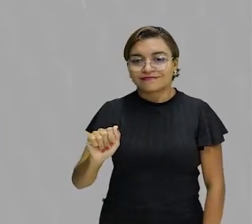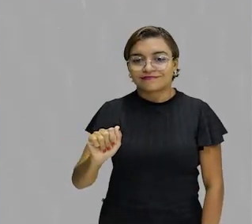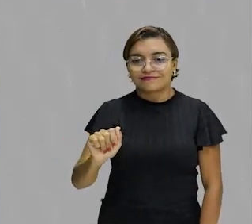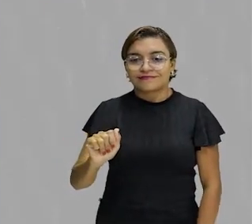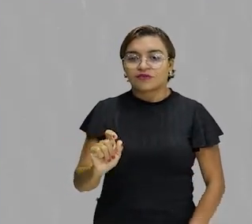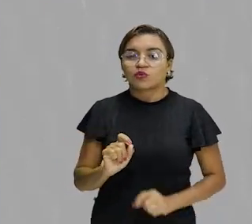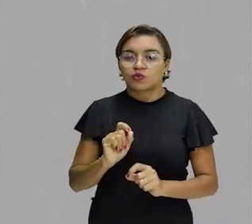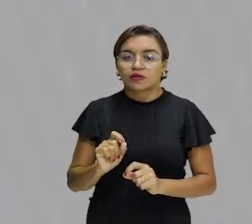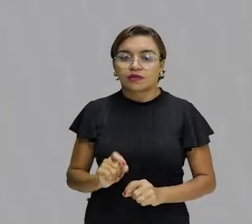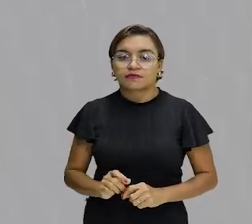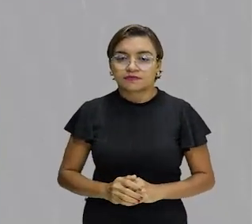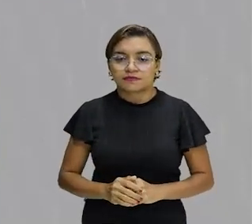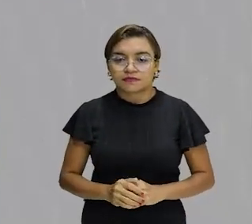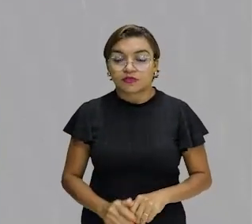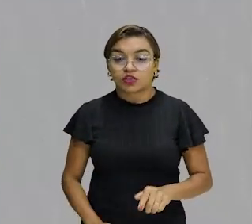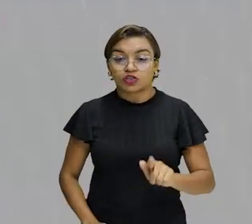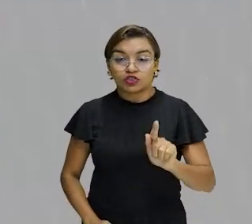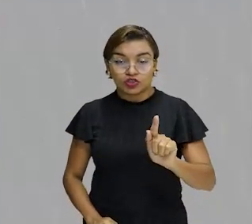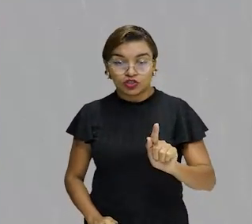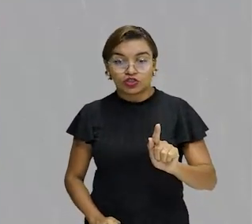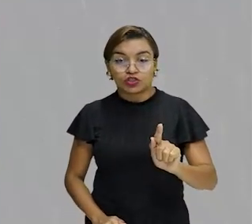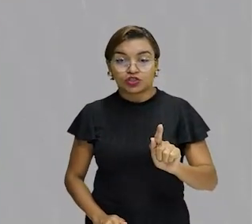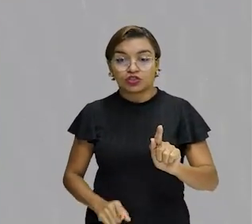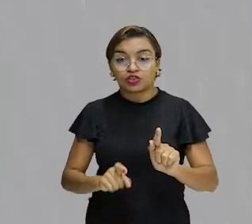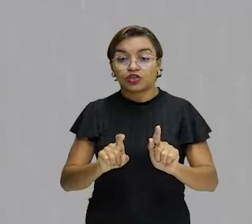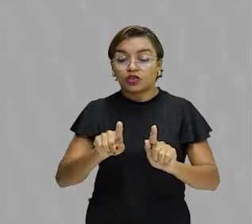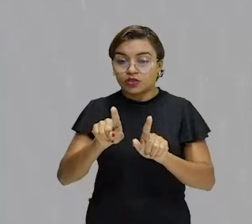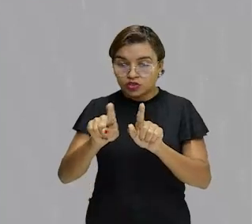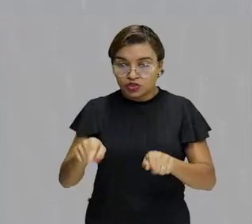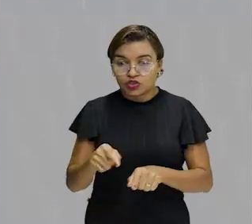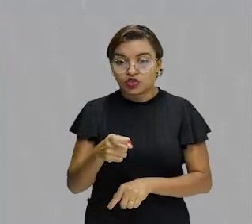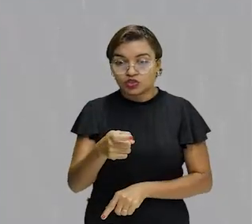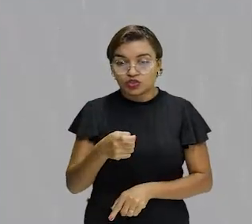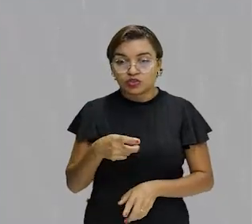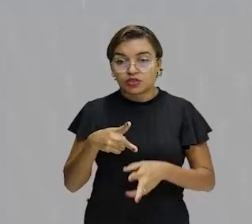aqui eu consigo associar esses dois conjuntos através da lei de formação da